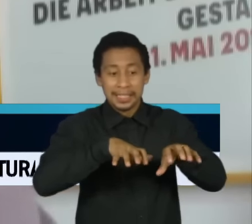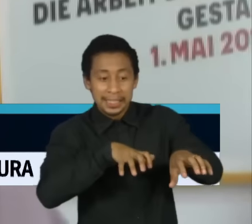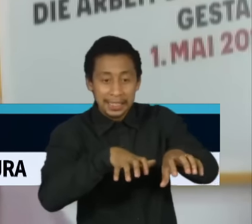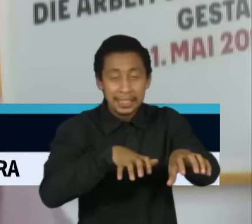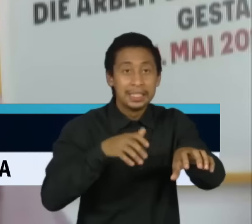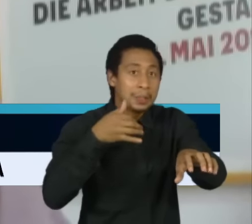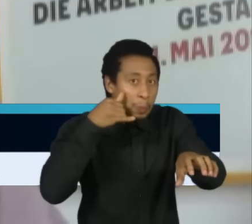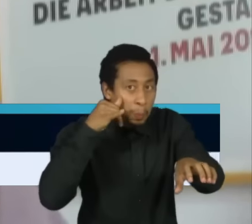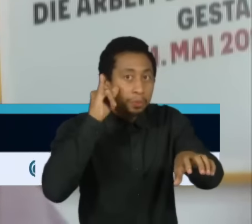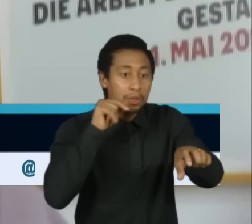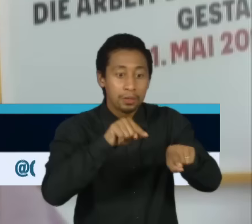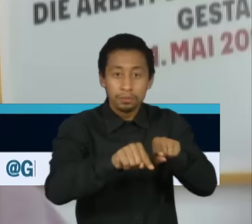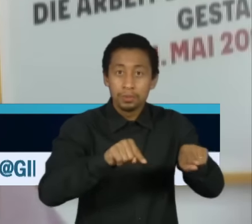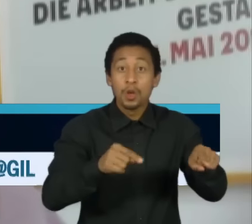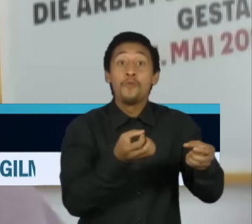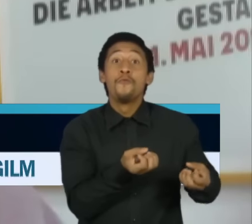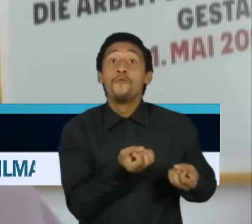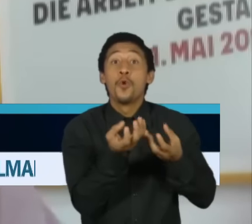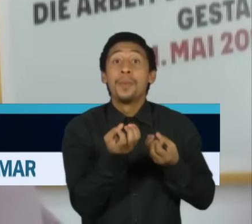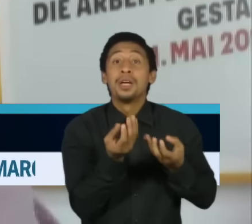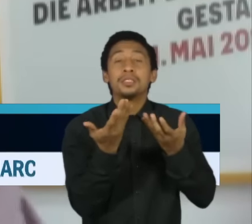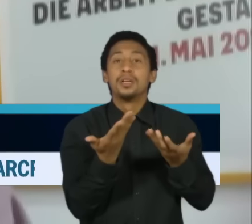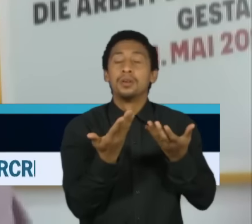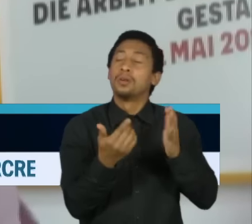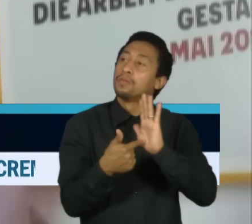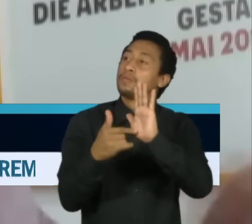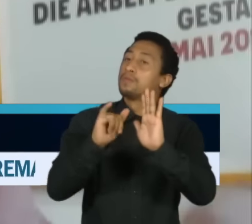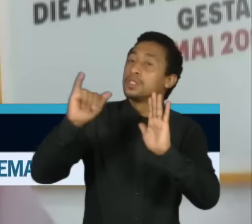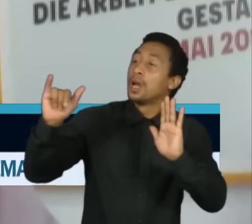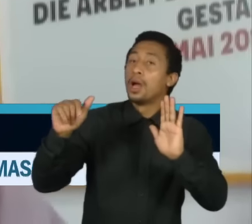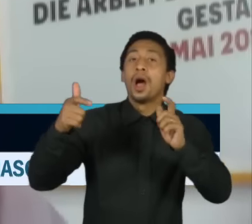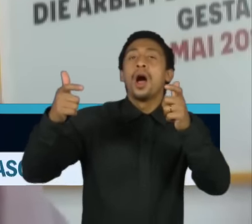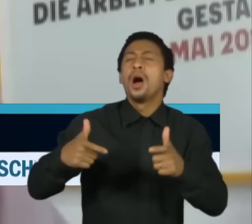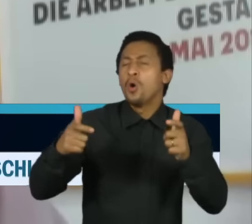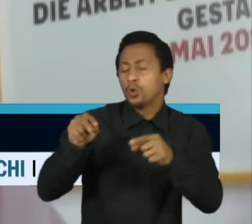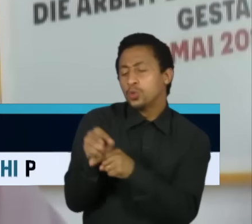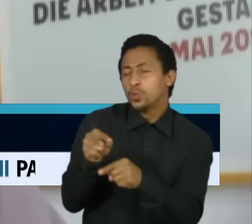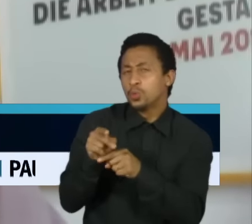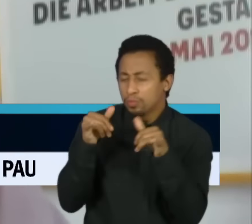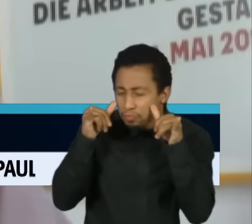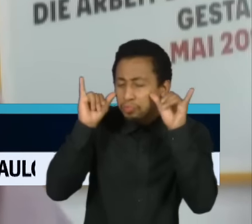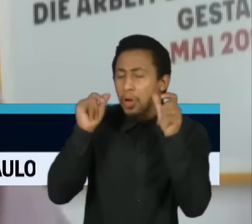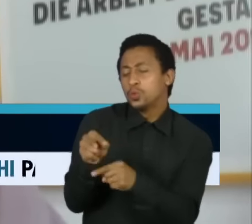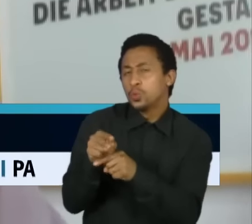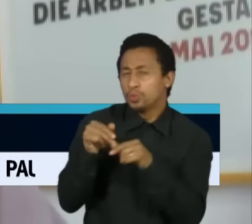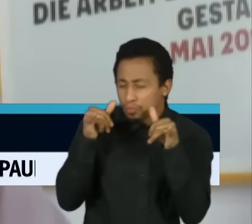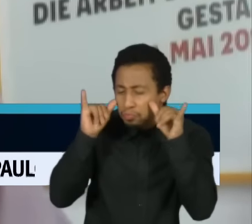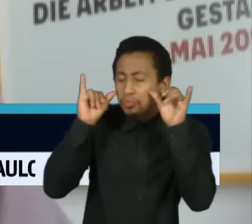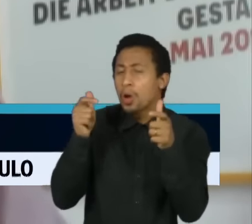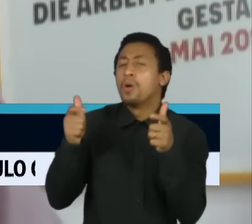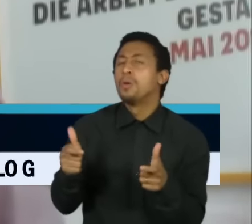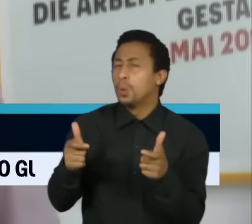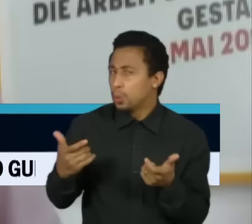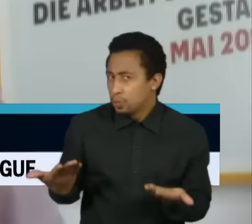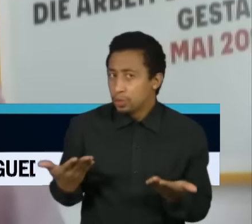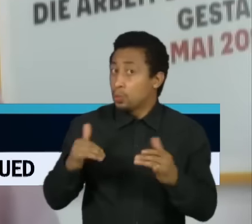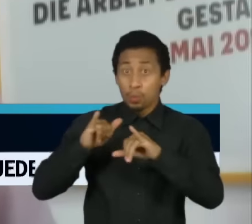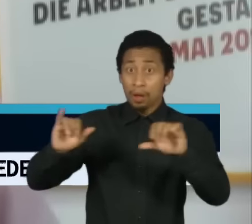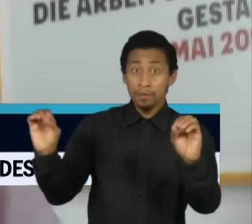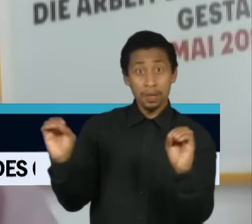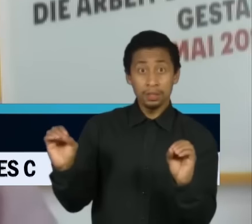a cadeia essas informações sobre a origem, né, as informações de rastreabilidade da cadeia. Então, tem